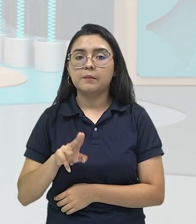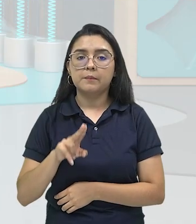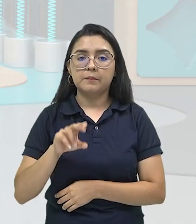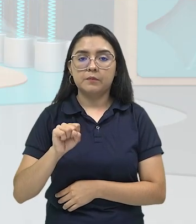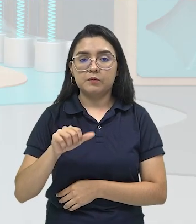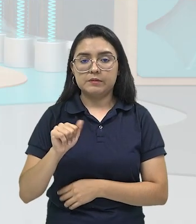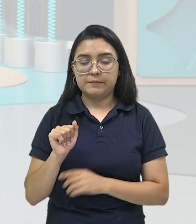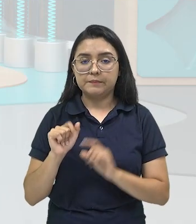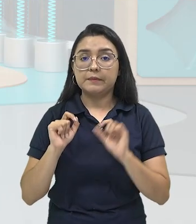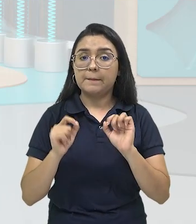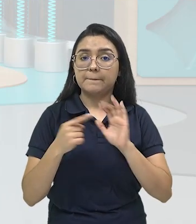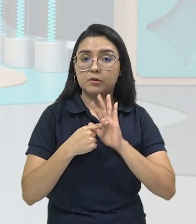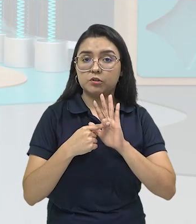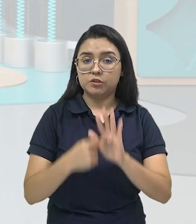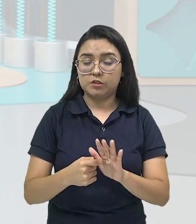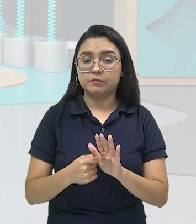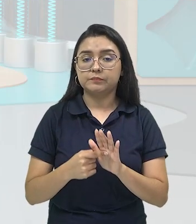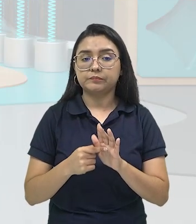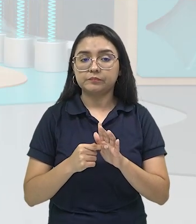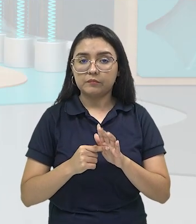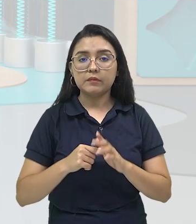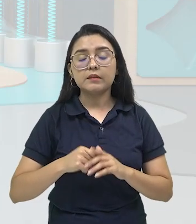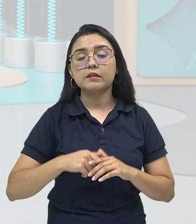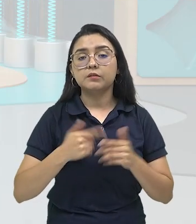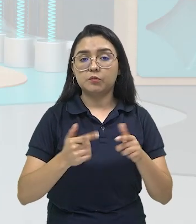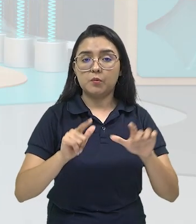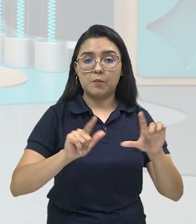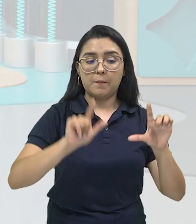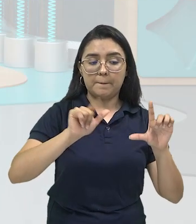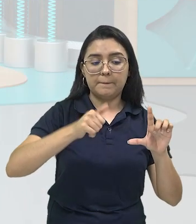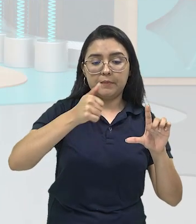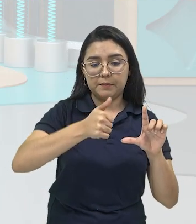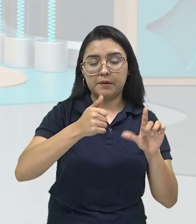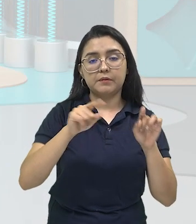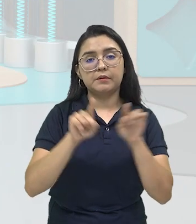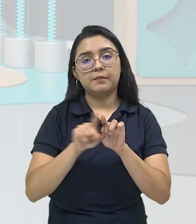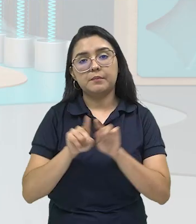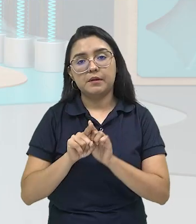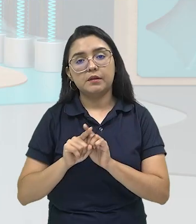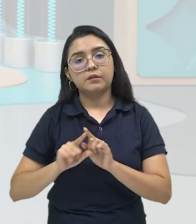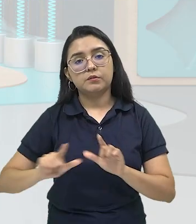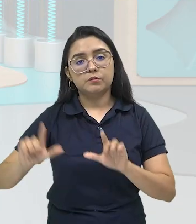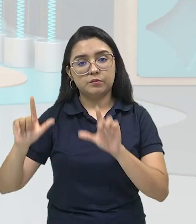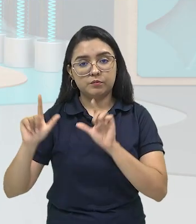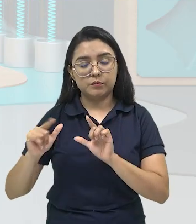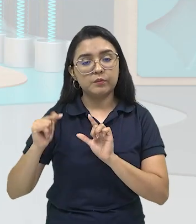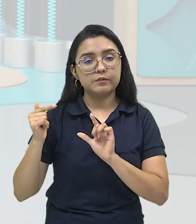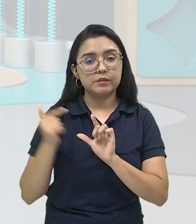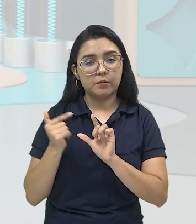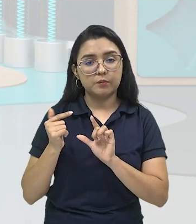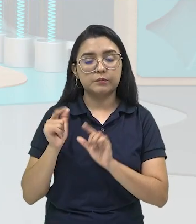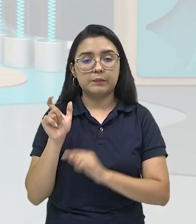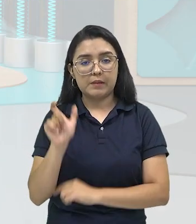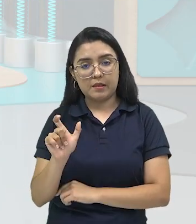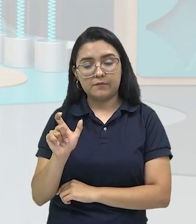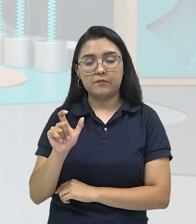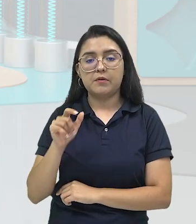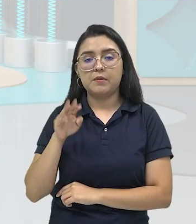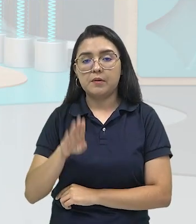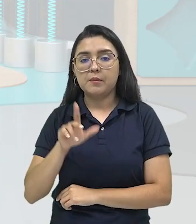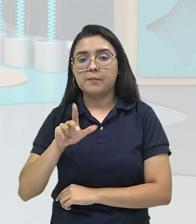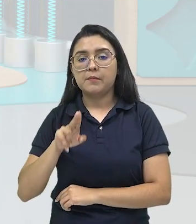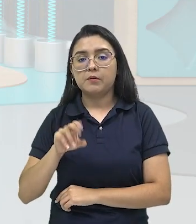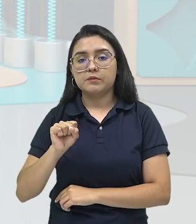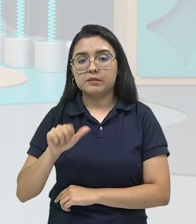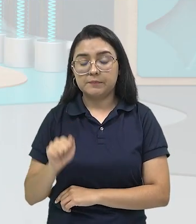em destaque e ela aparece tanto no primeiro quadrinho quanto no segundo. E aí, a gente tem que